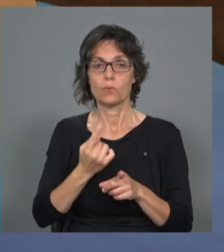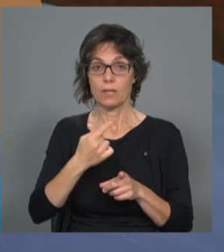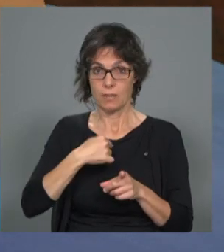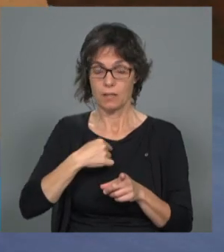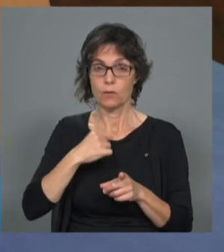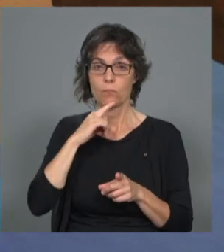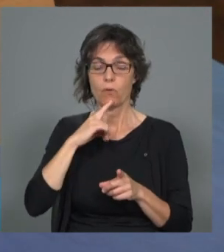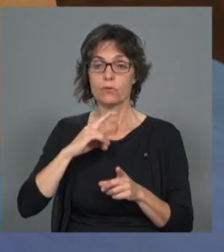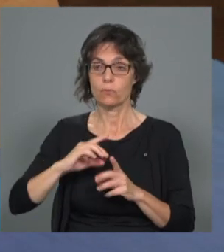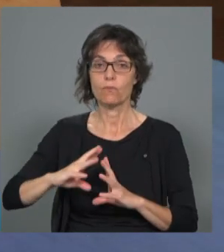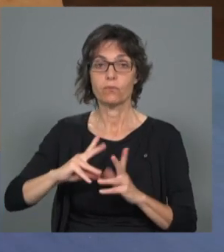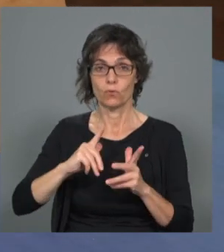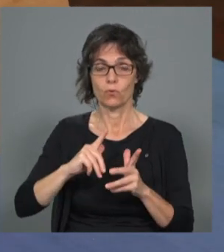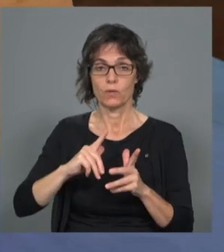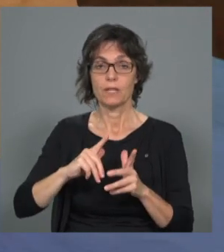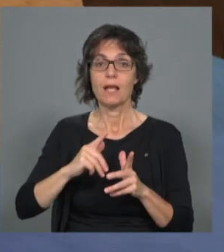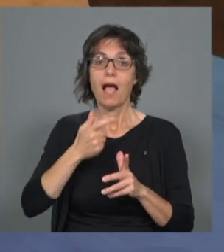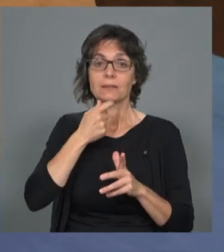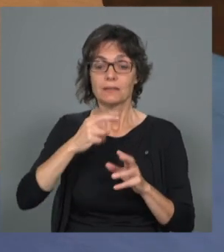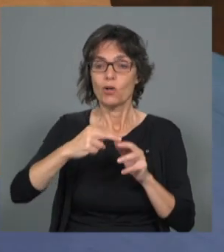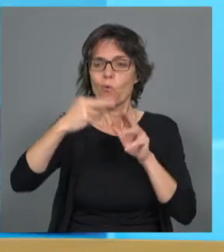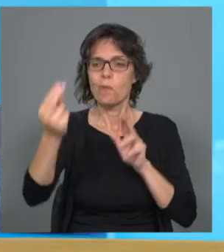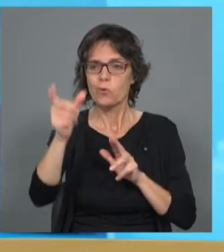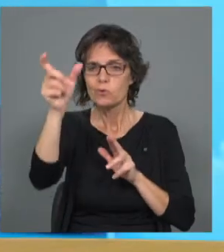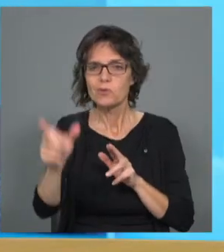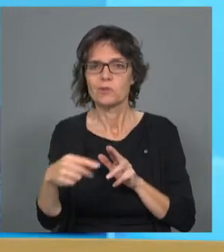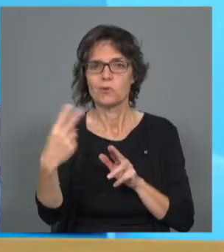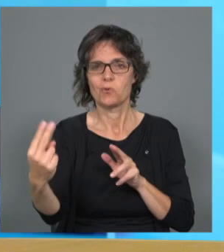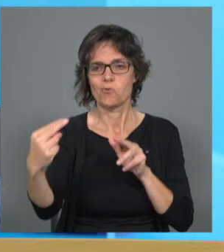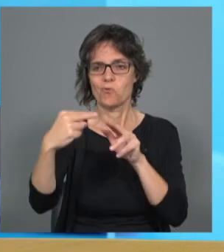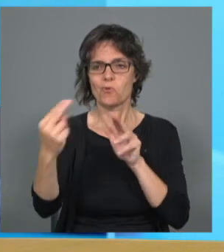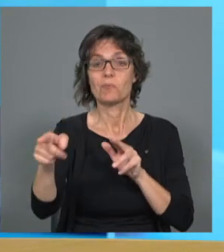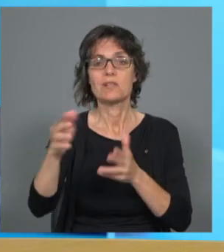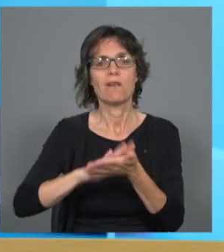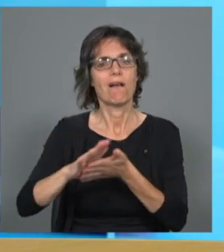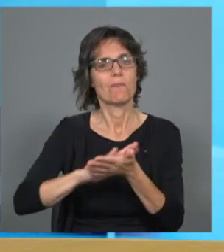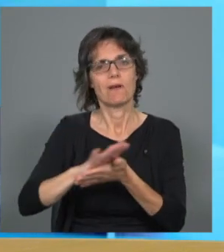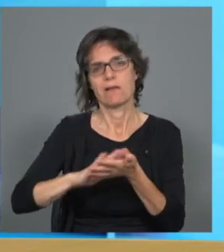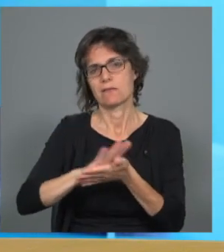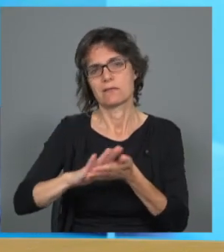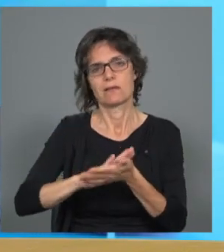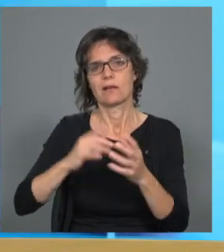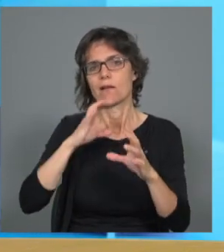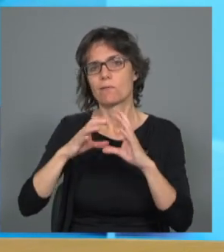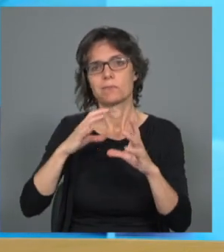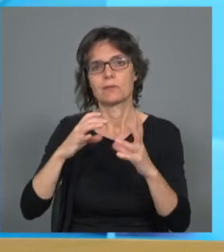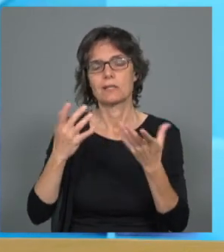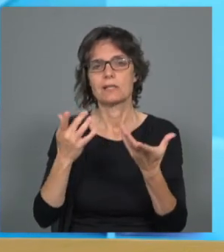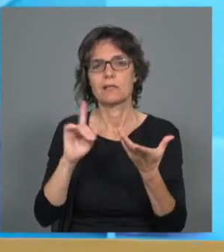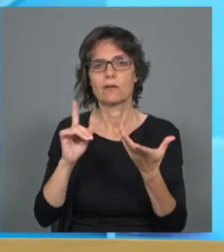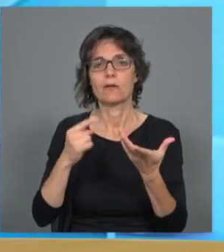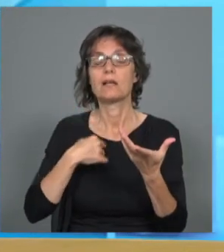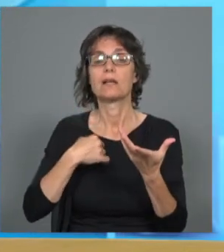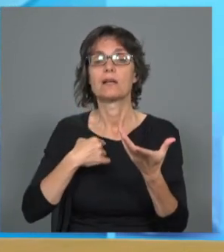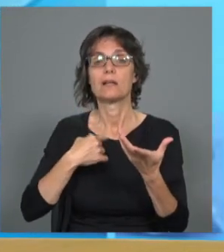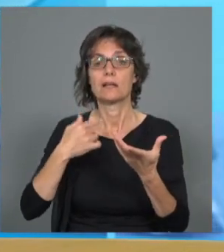realiza, não é? E também sem o outro nós não fazemos aquilo que nos é pedido e que está na base da comunicação, do grande comunicador, que é ir e